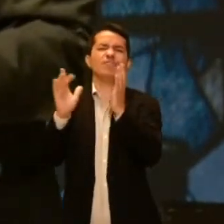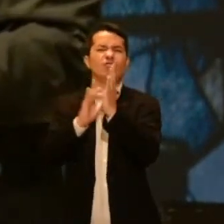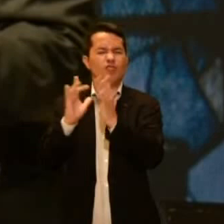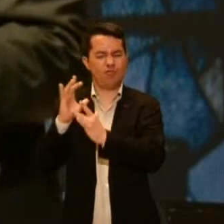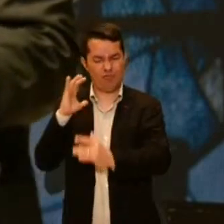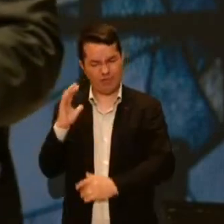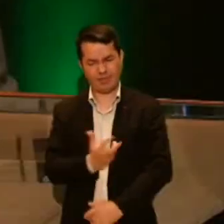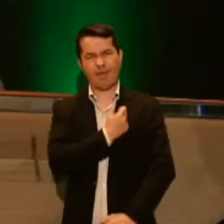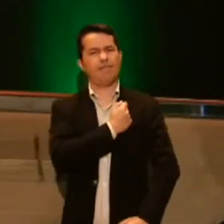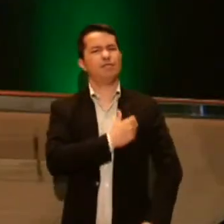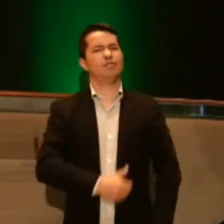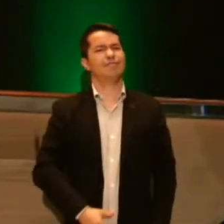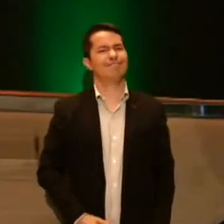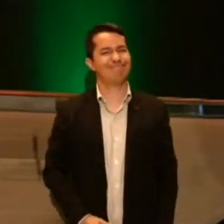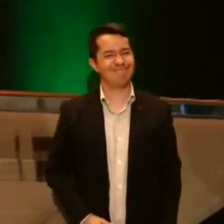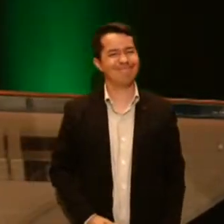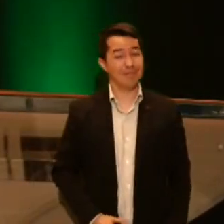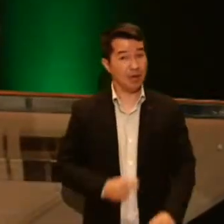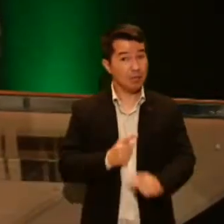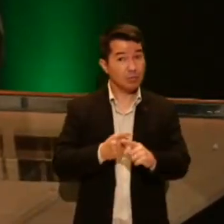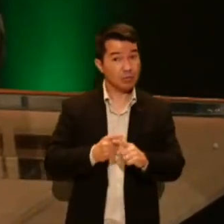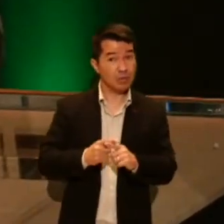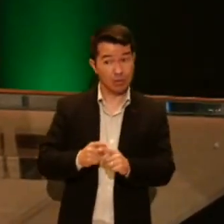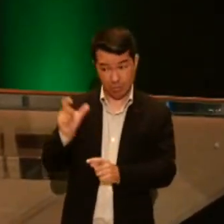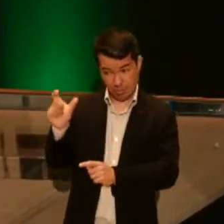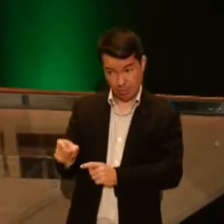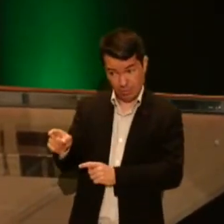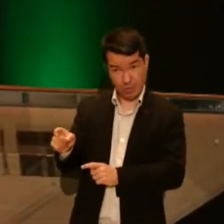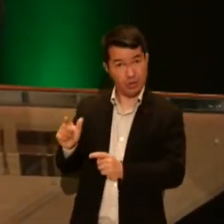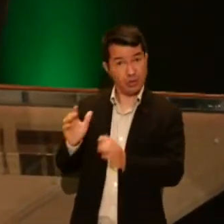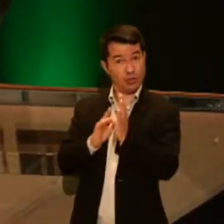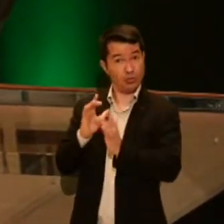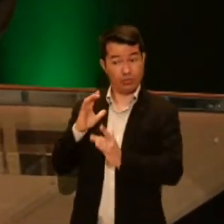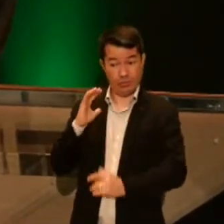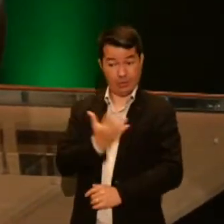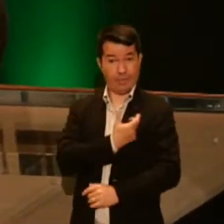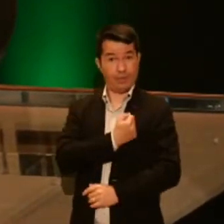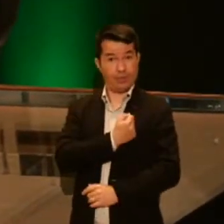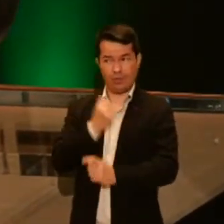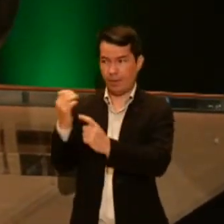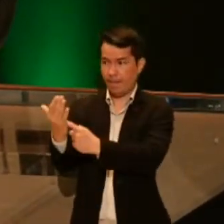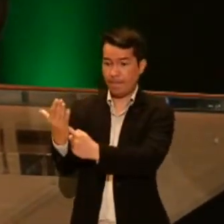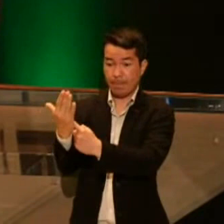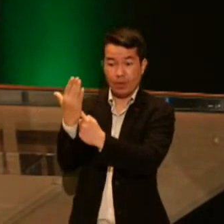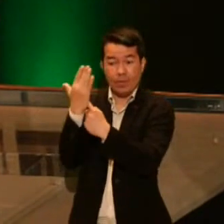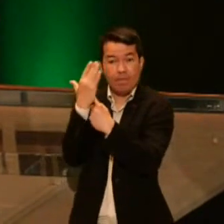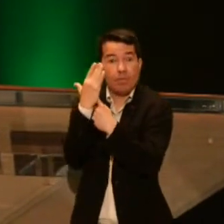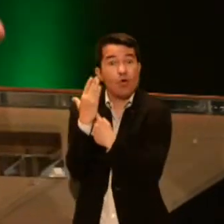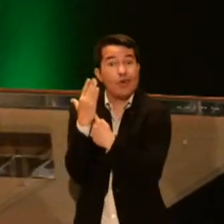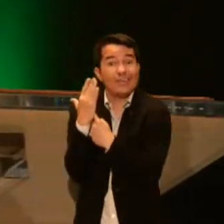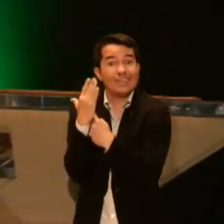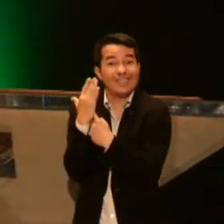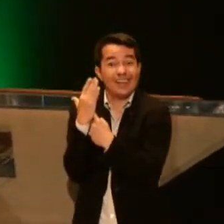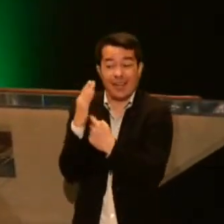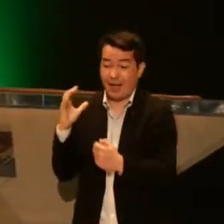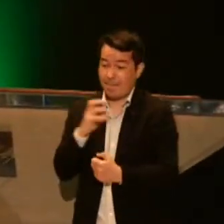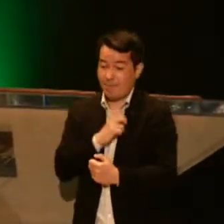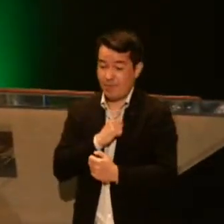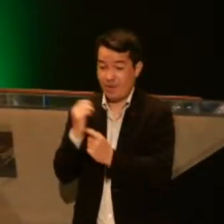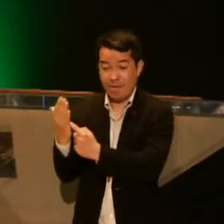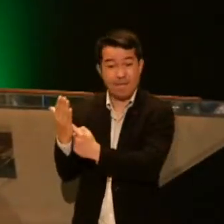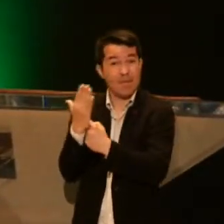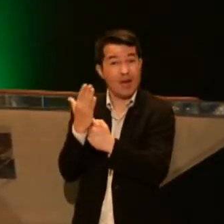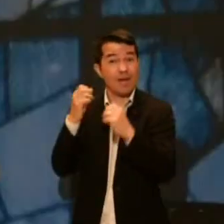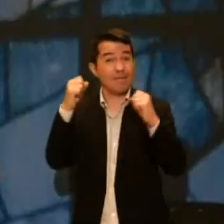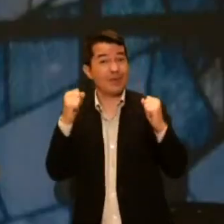Salvador. Porque o Salvador, ele se revela, ele se manifesta. Ainda que Jesus fosse